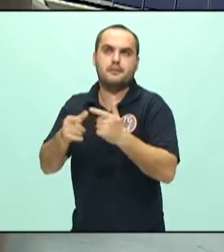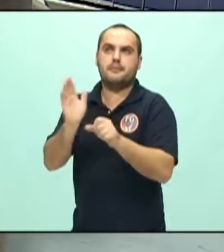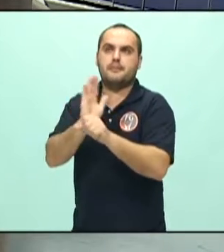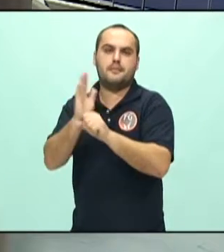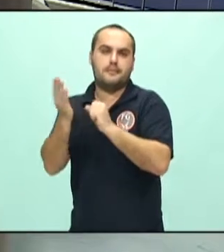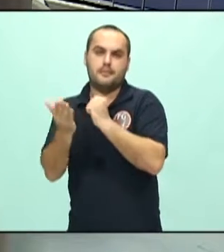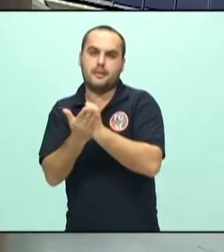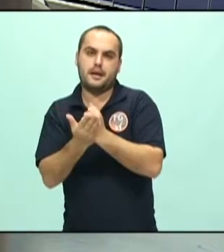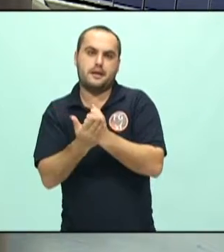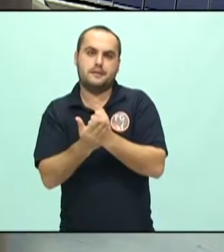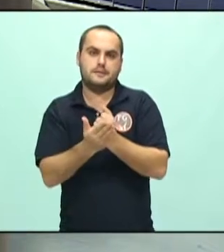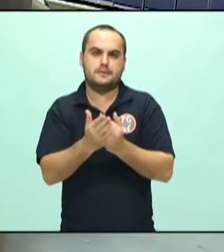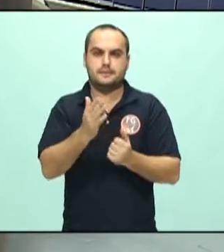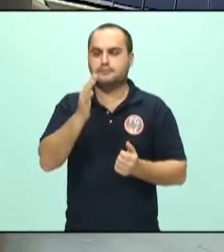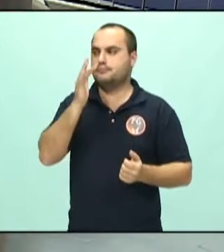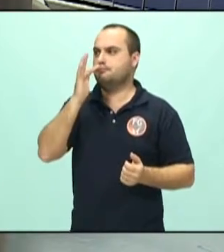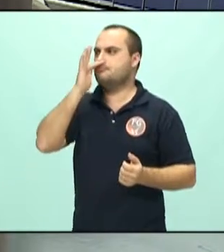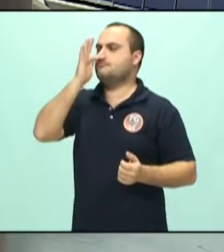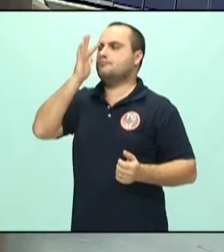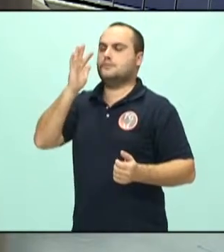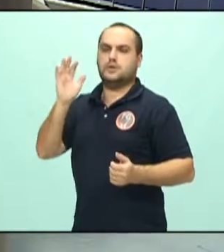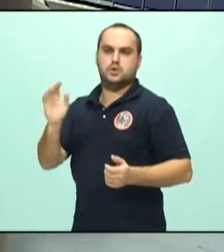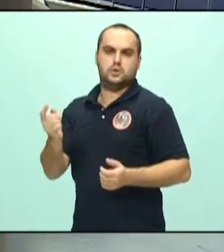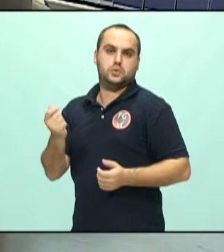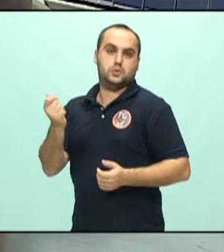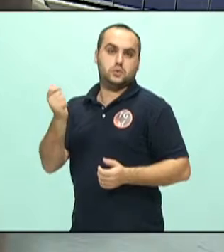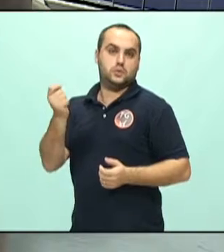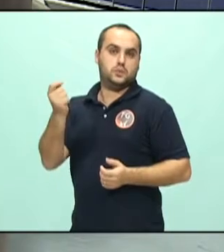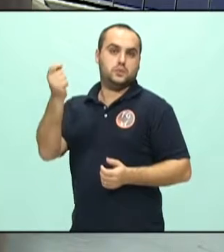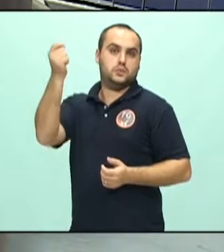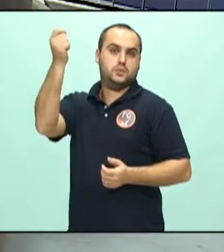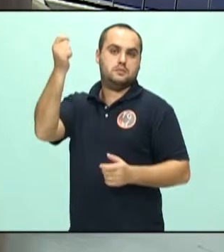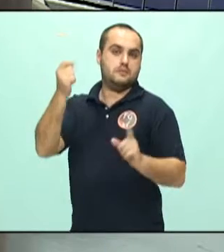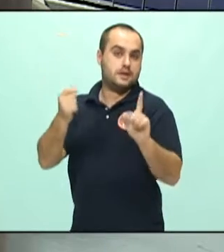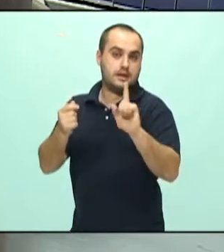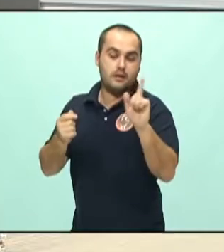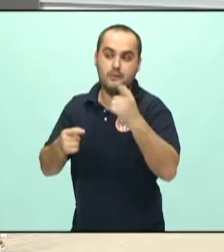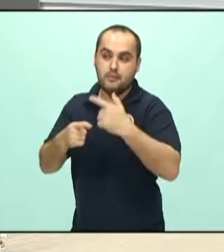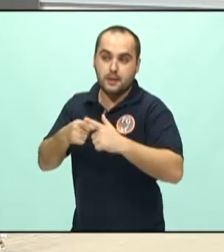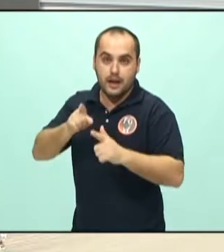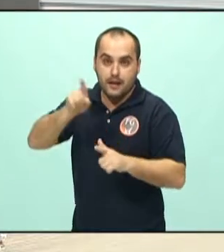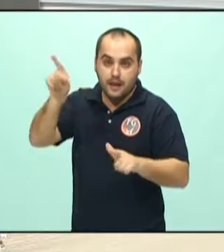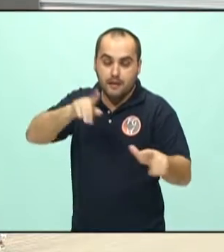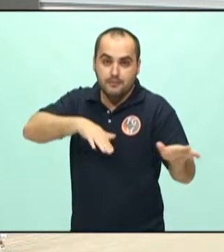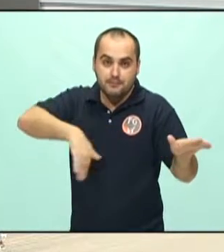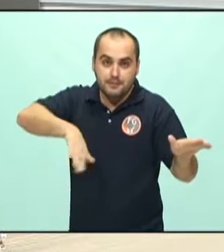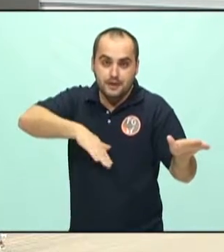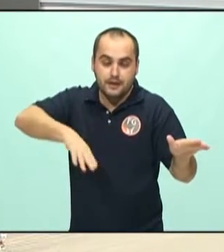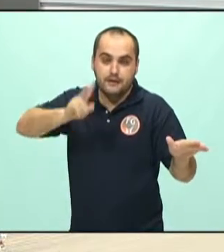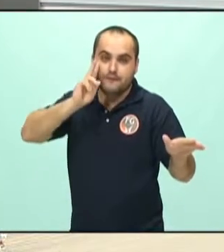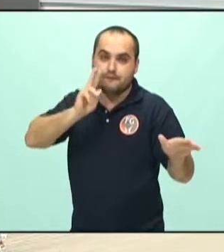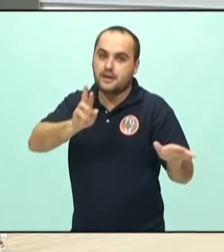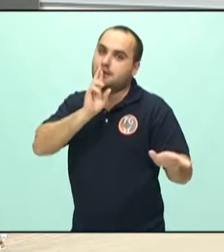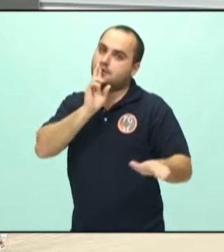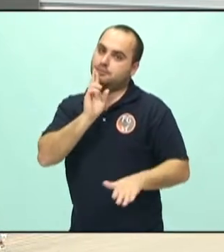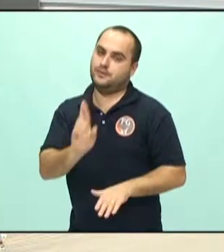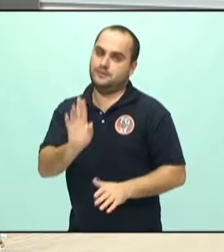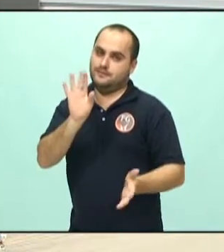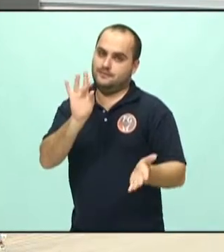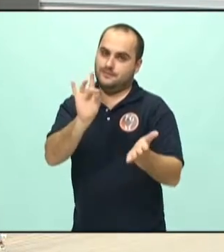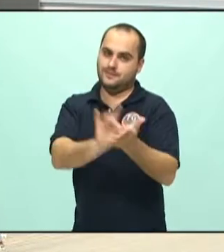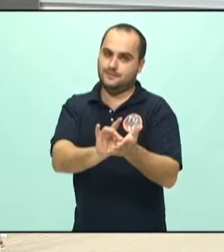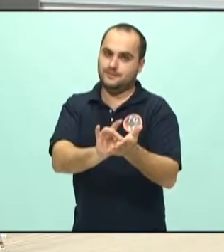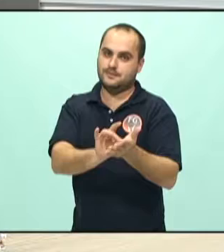de maior poder aquisitivo mas não é porque é nação nas praias que nós vamos ver o resultado da coleta de